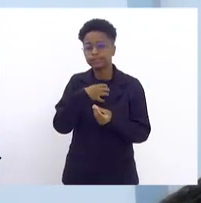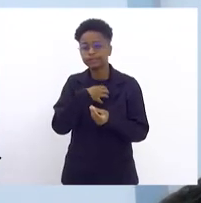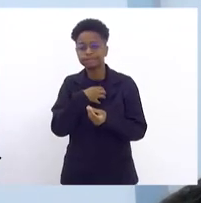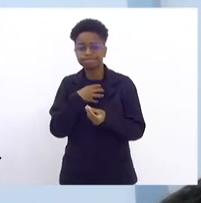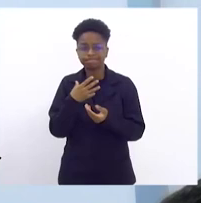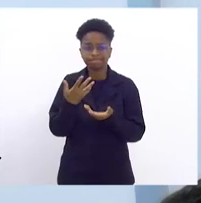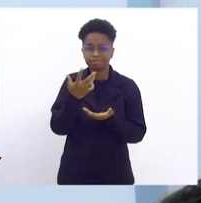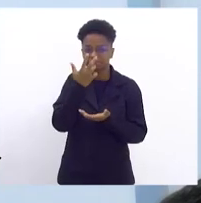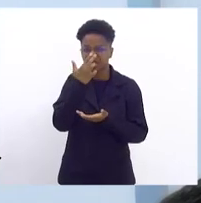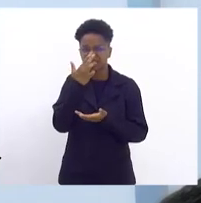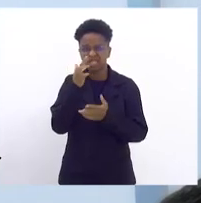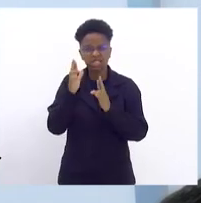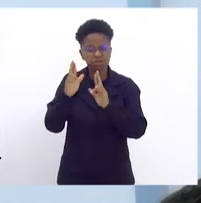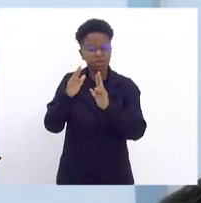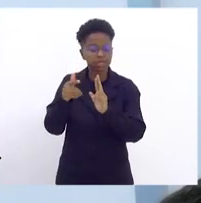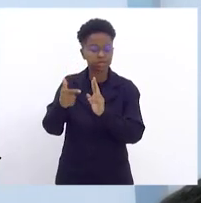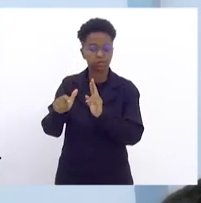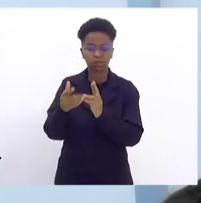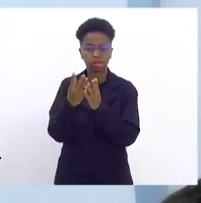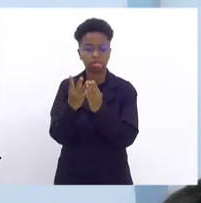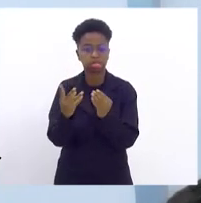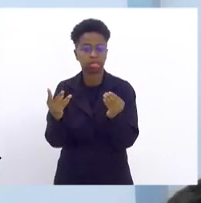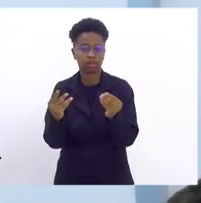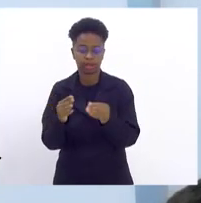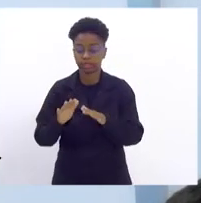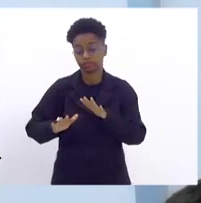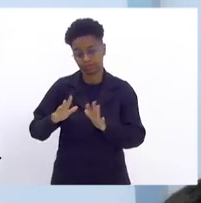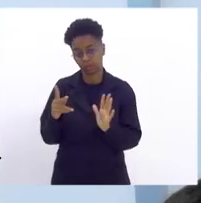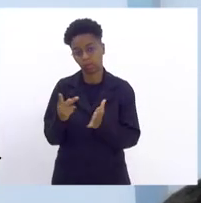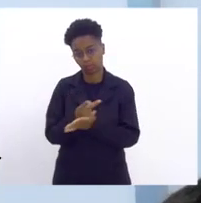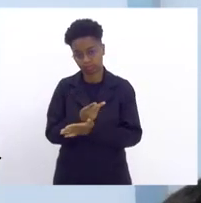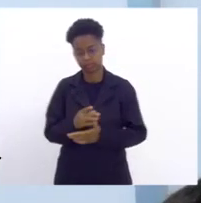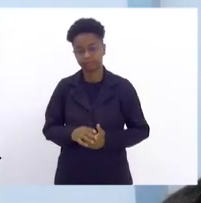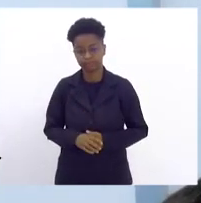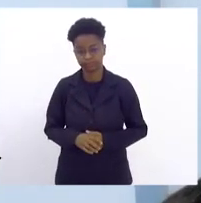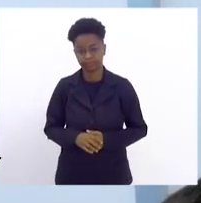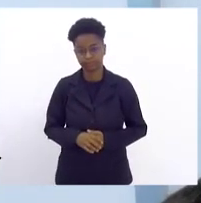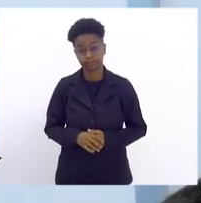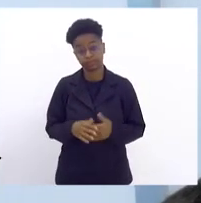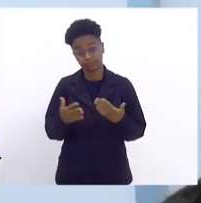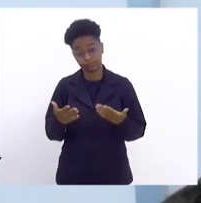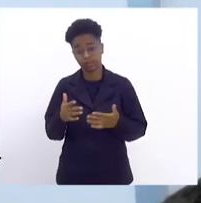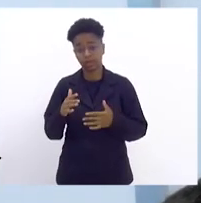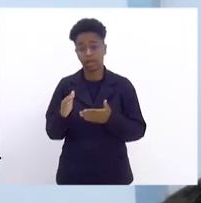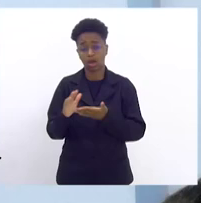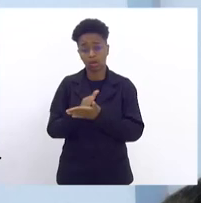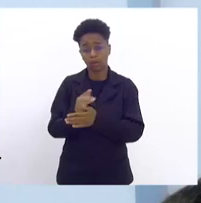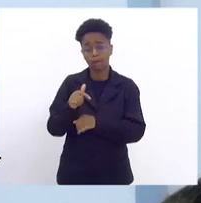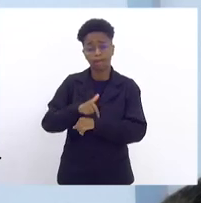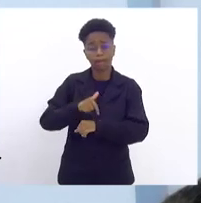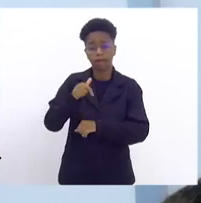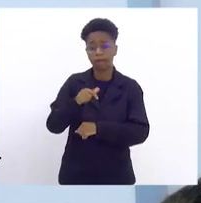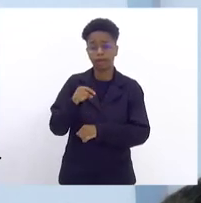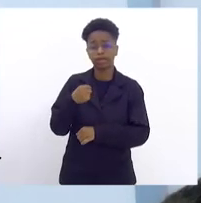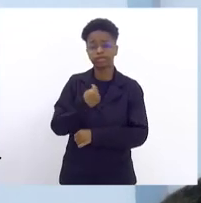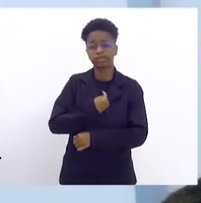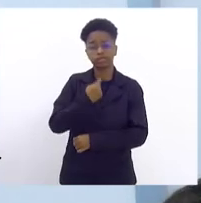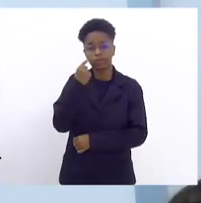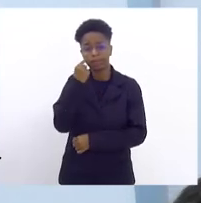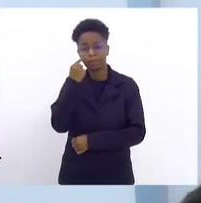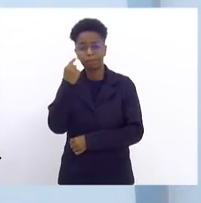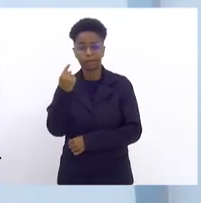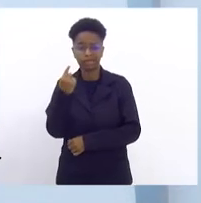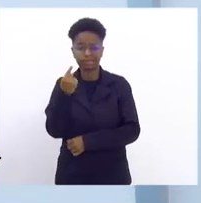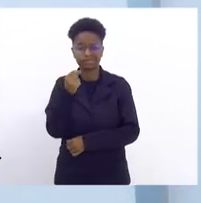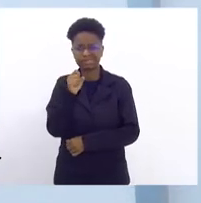de desesperança muitas vezes né é um dos momentos a gente acaba pensando né